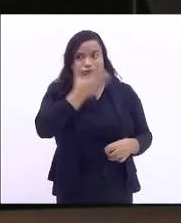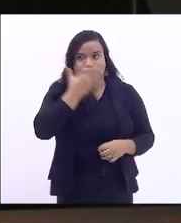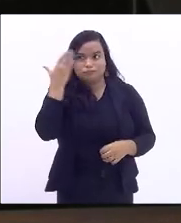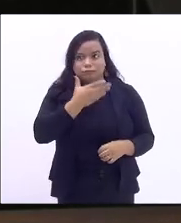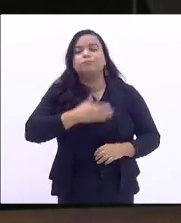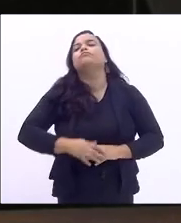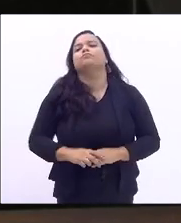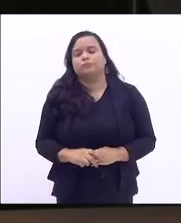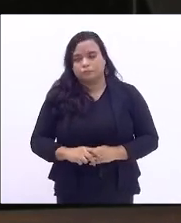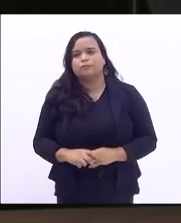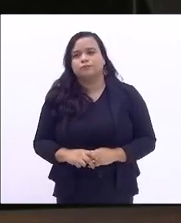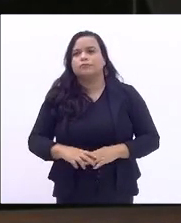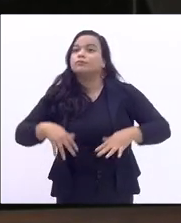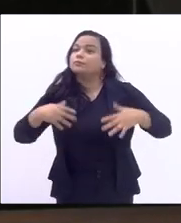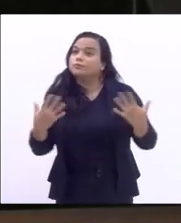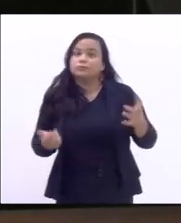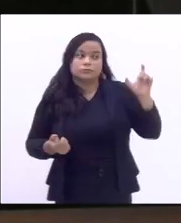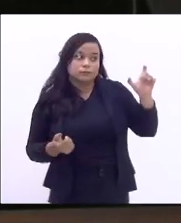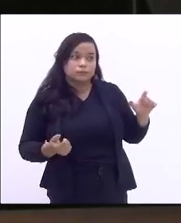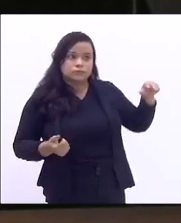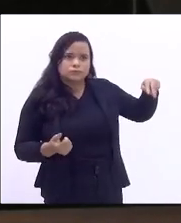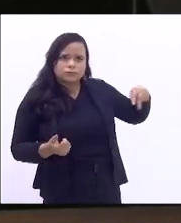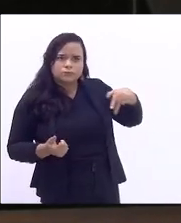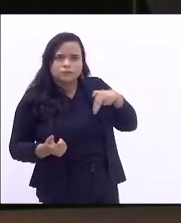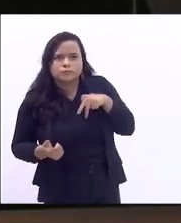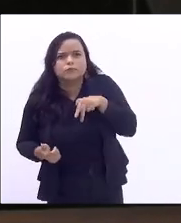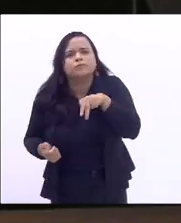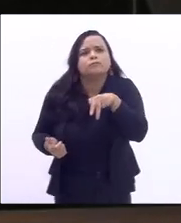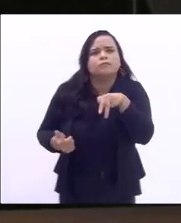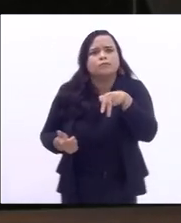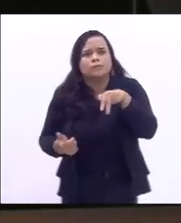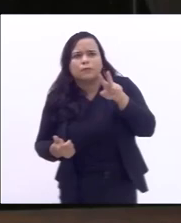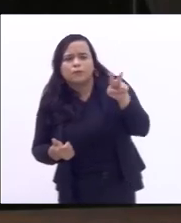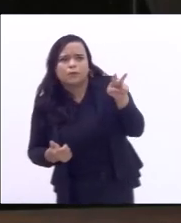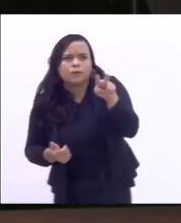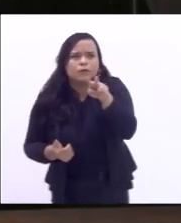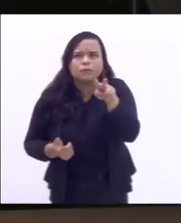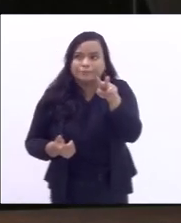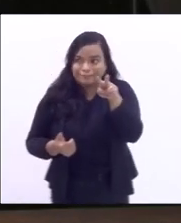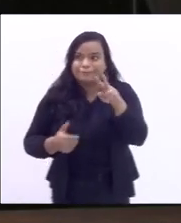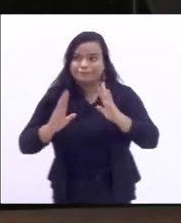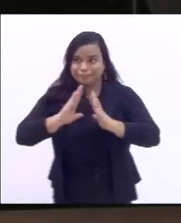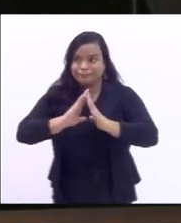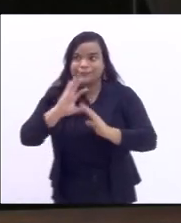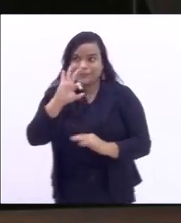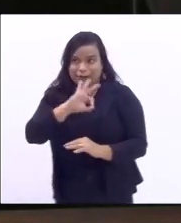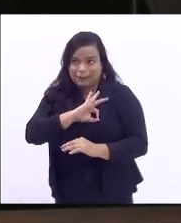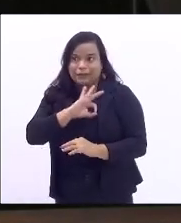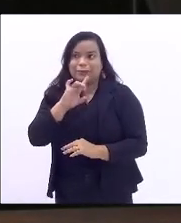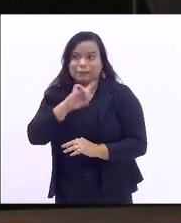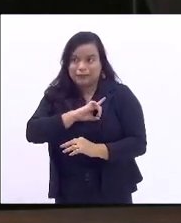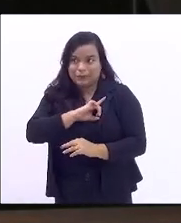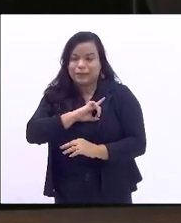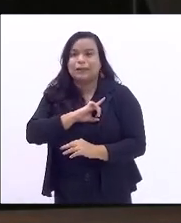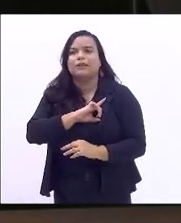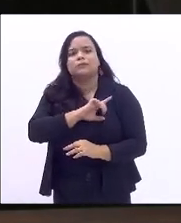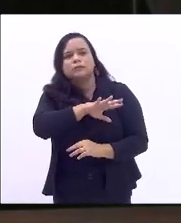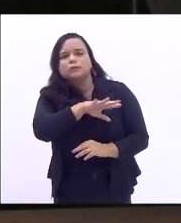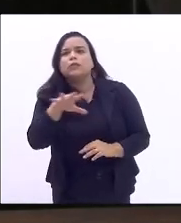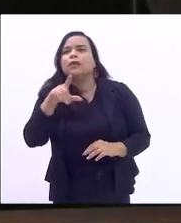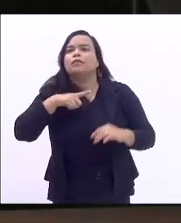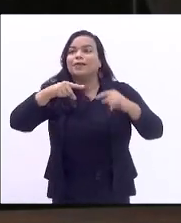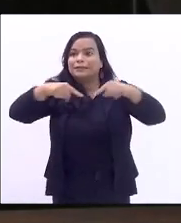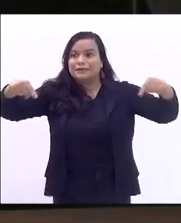bom e uma vez que fazíamos isso as delegacias legais Elas têm uma